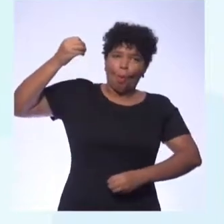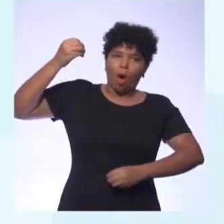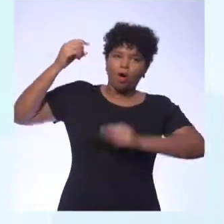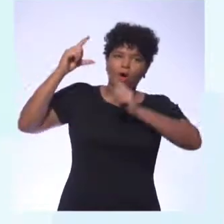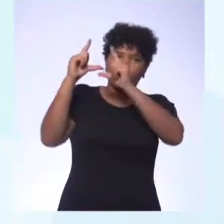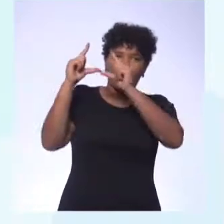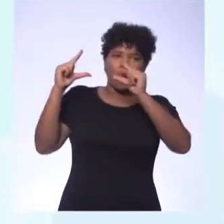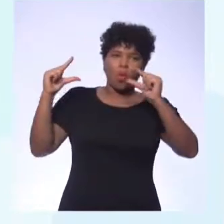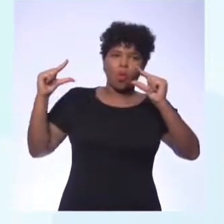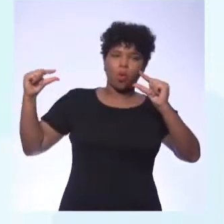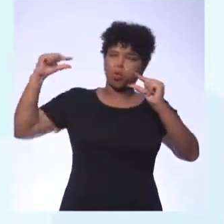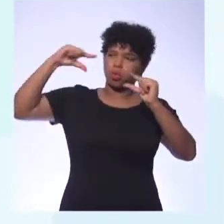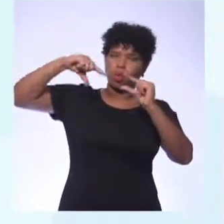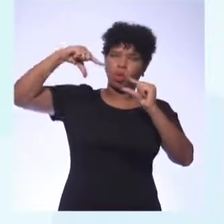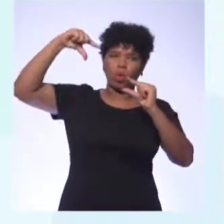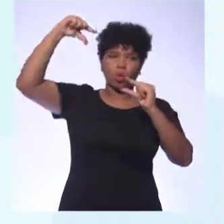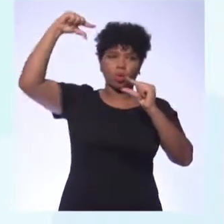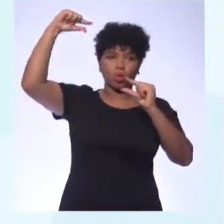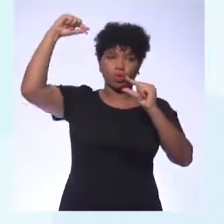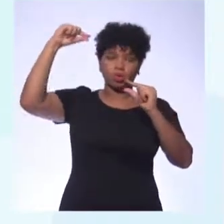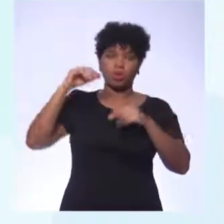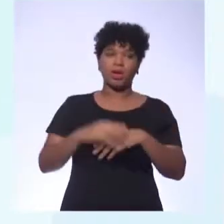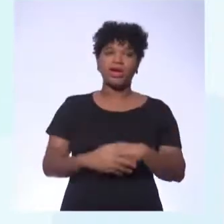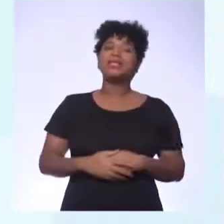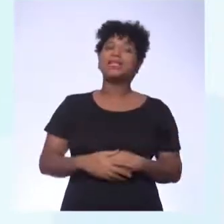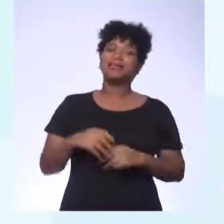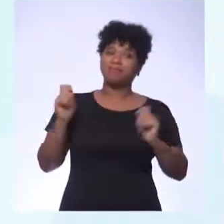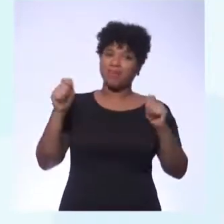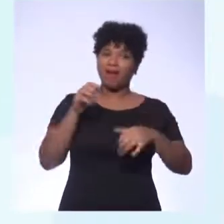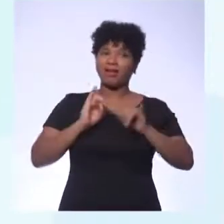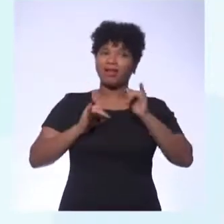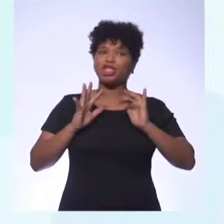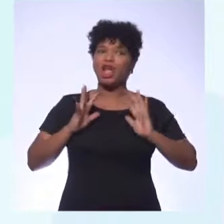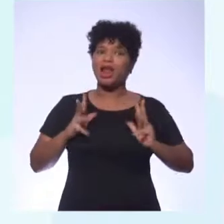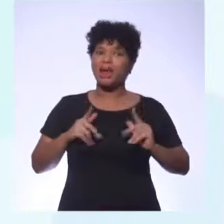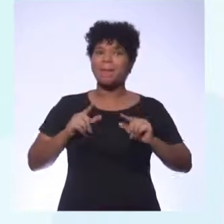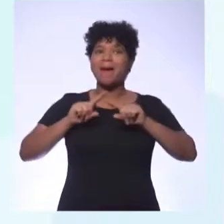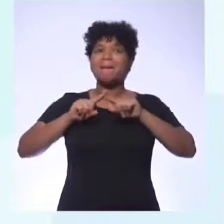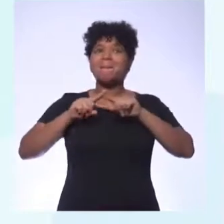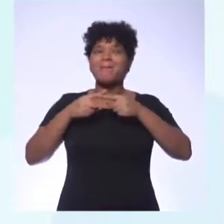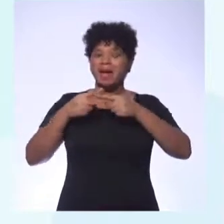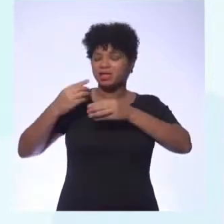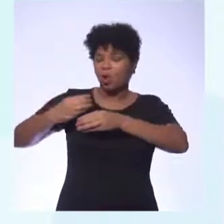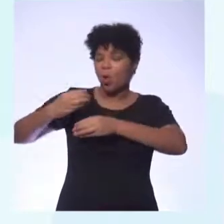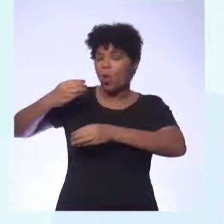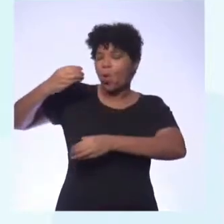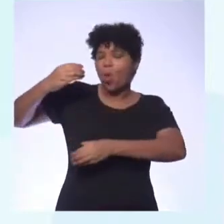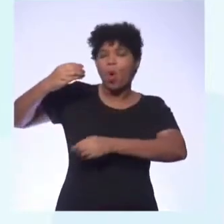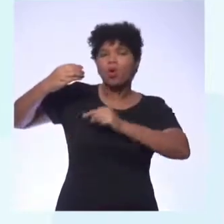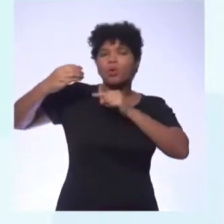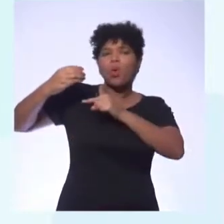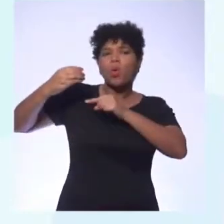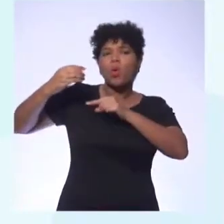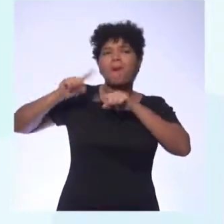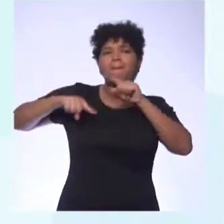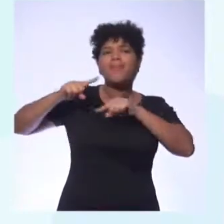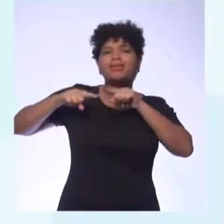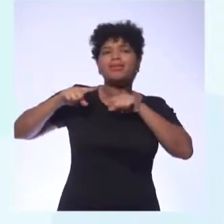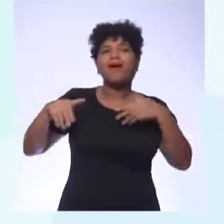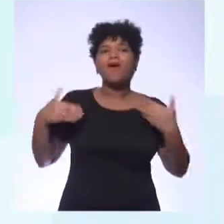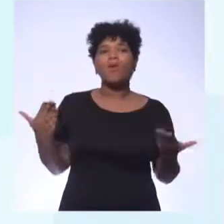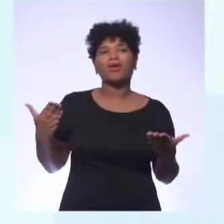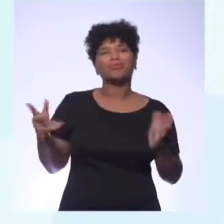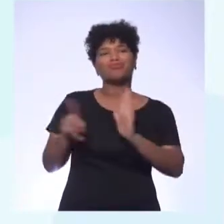usar de outras energias, quanto que eu vou usar de material, né, extraído da natureza. Tá? E aí tem um